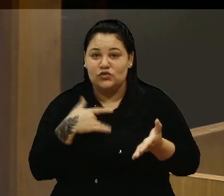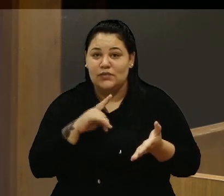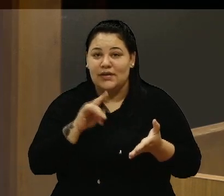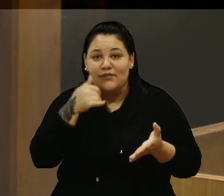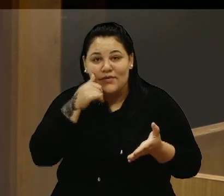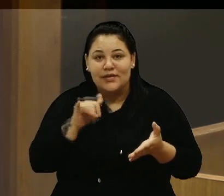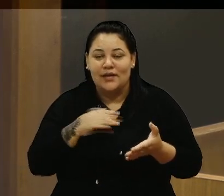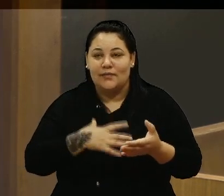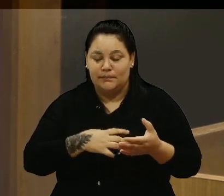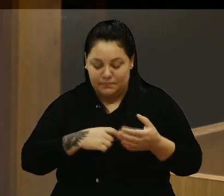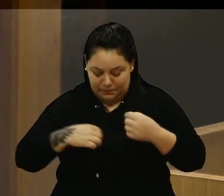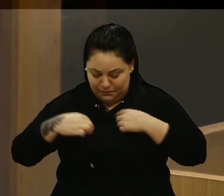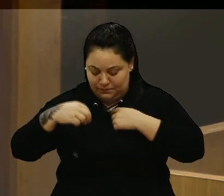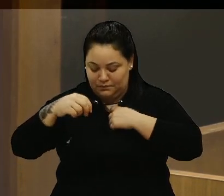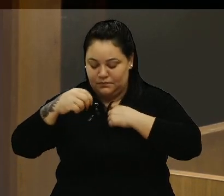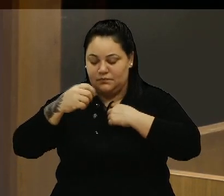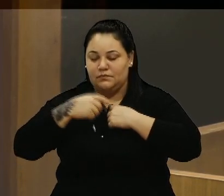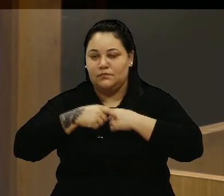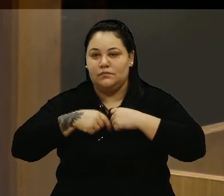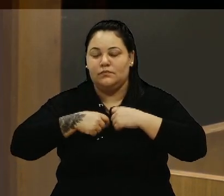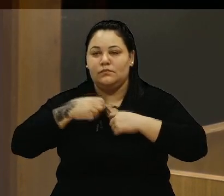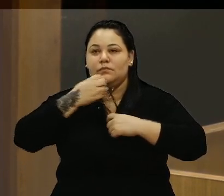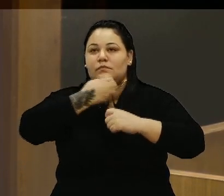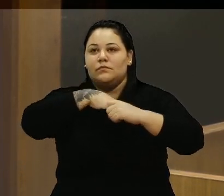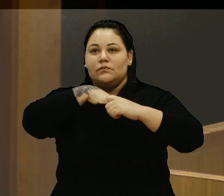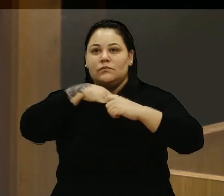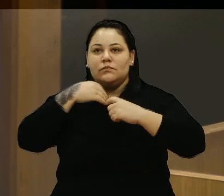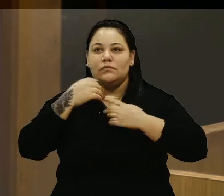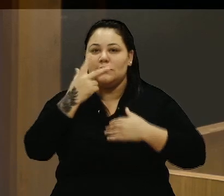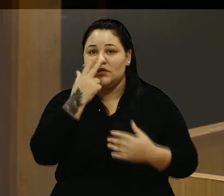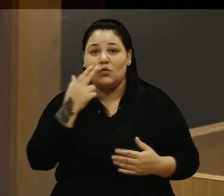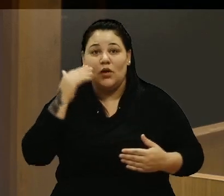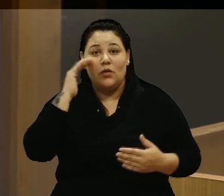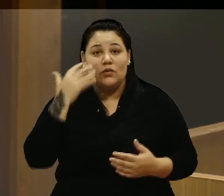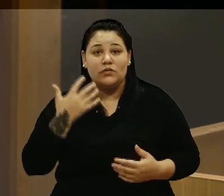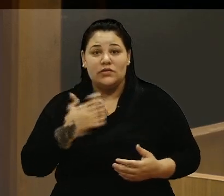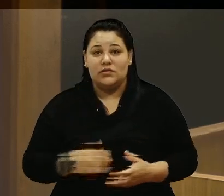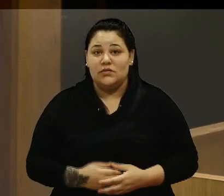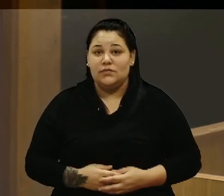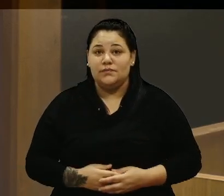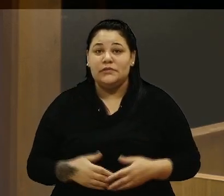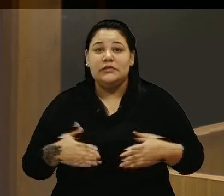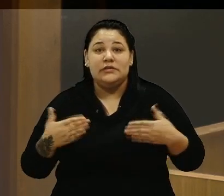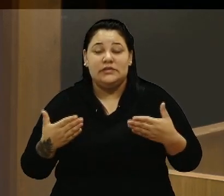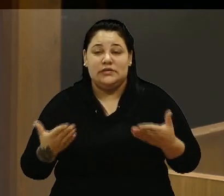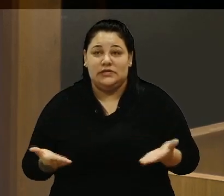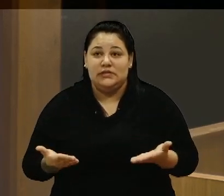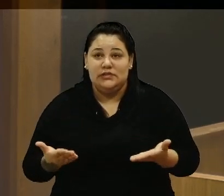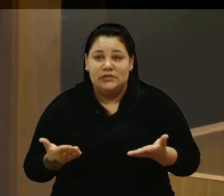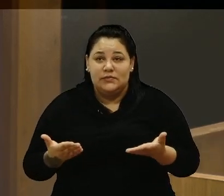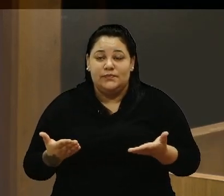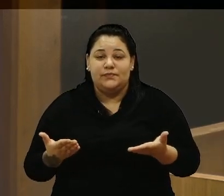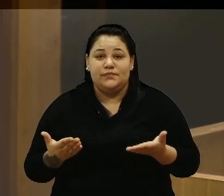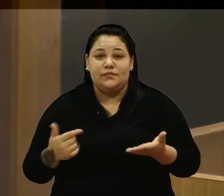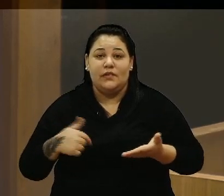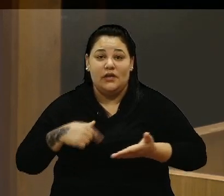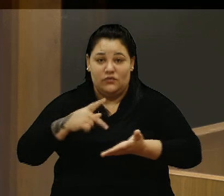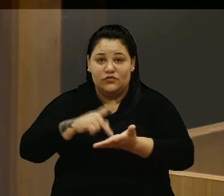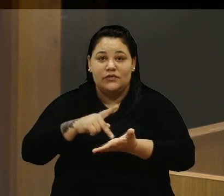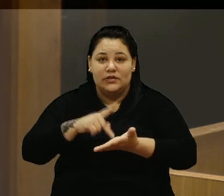mesmo assim, ocorreu. Então isso me deixa muito